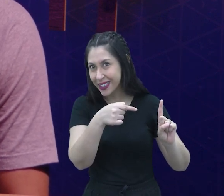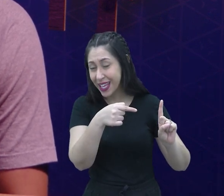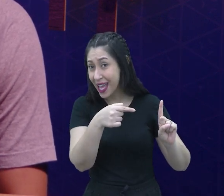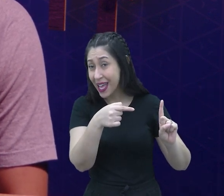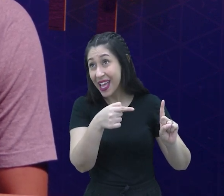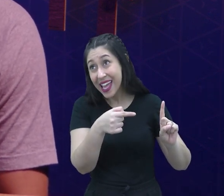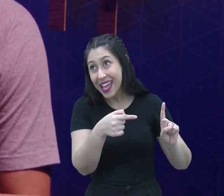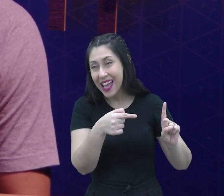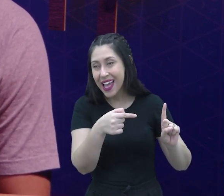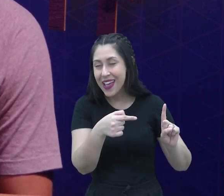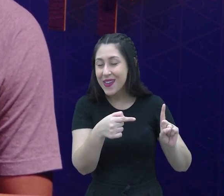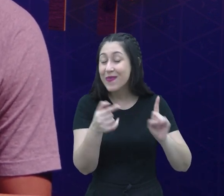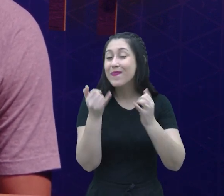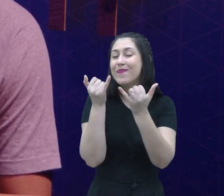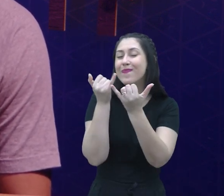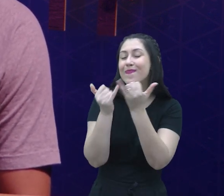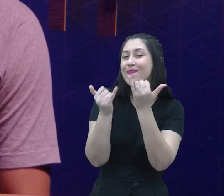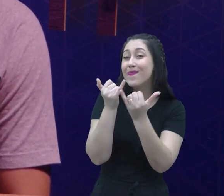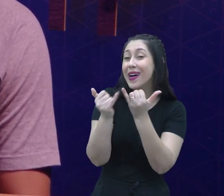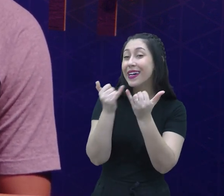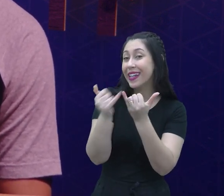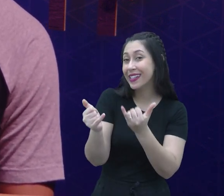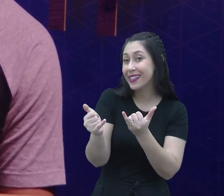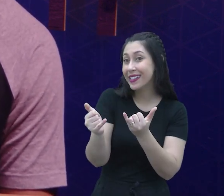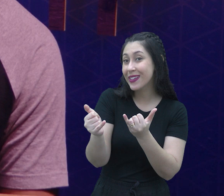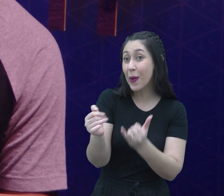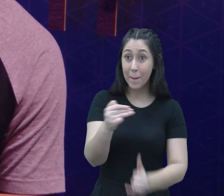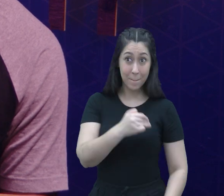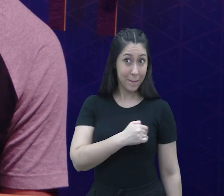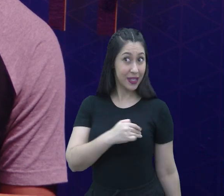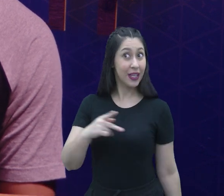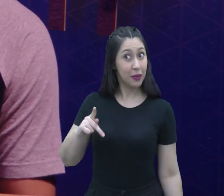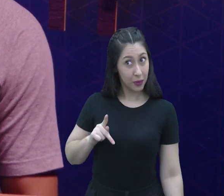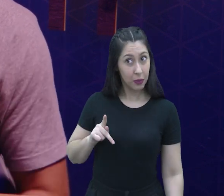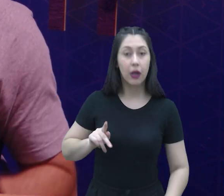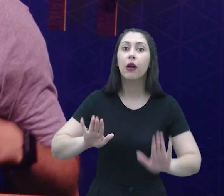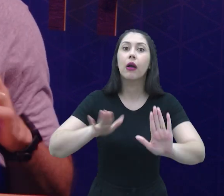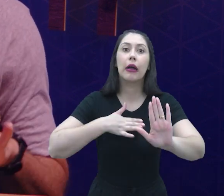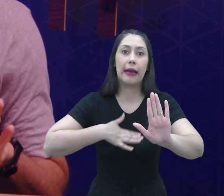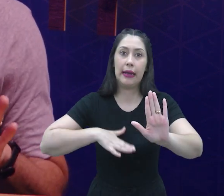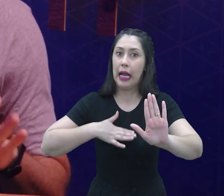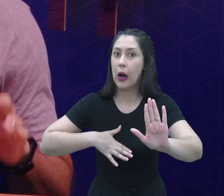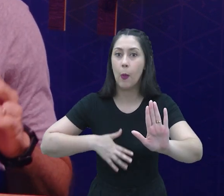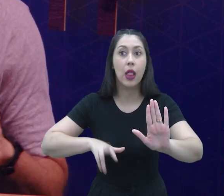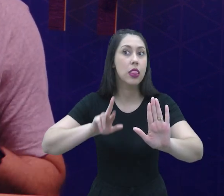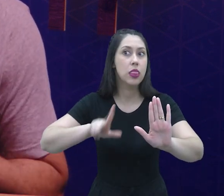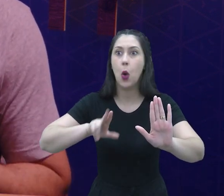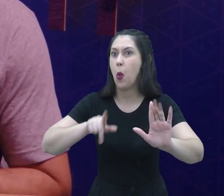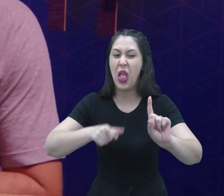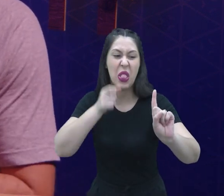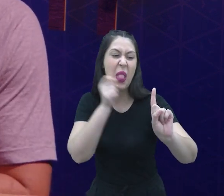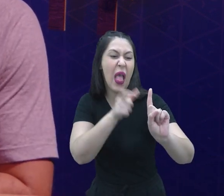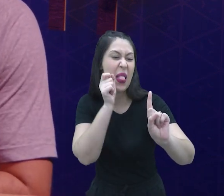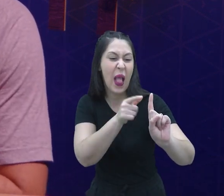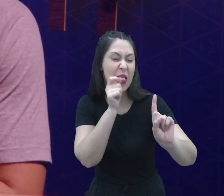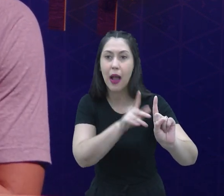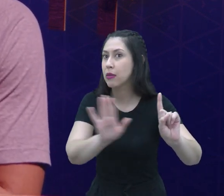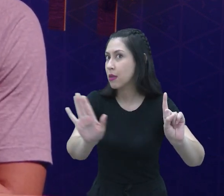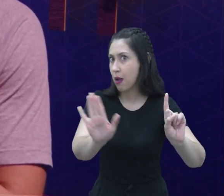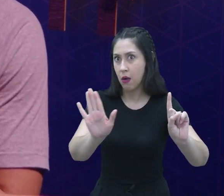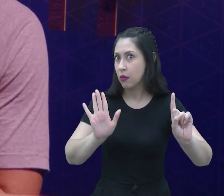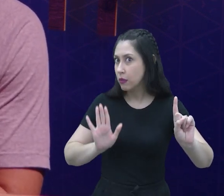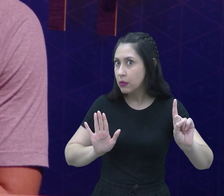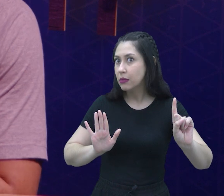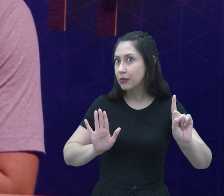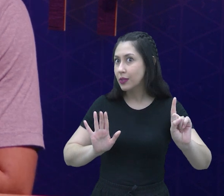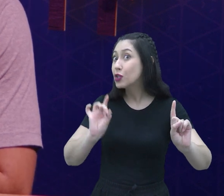vai ser, em algumas dessas situações, o Ministério Público. E calma, galera, não é de uma maneira pejorativa que